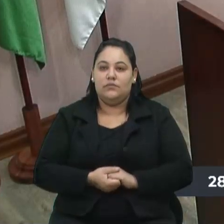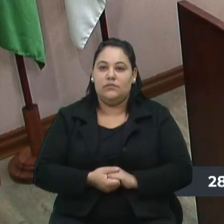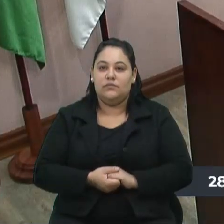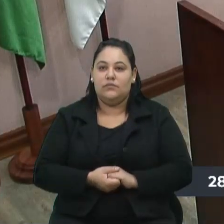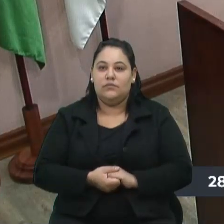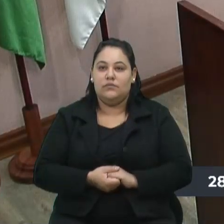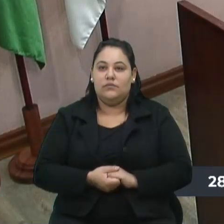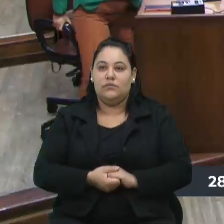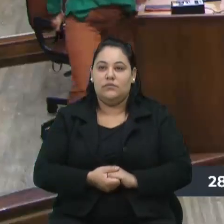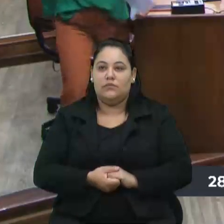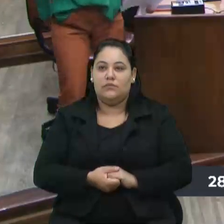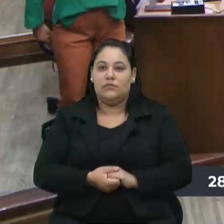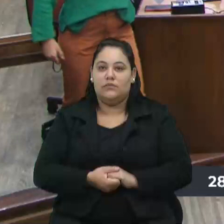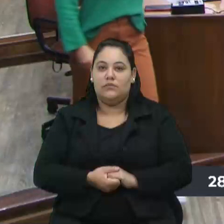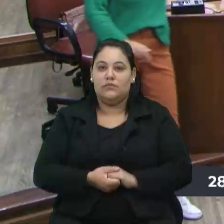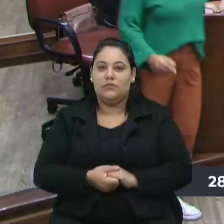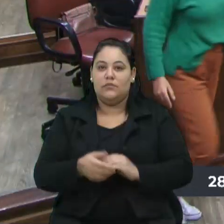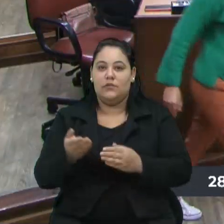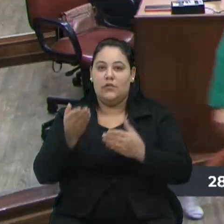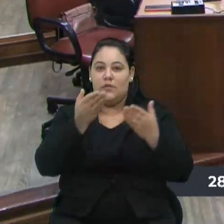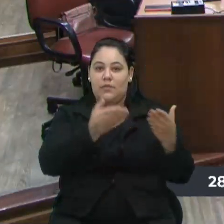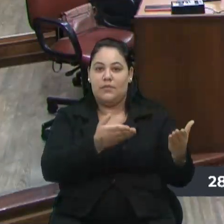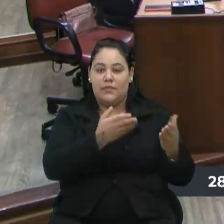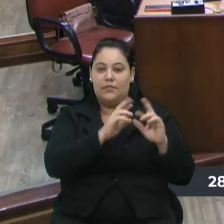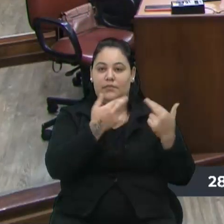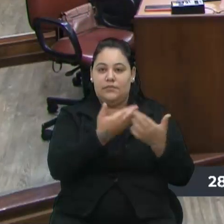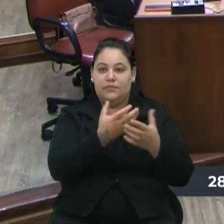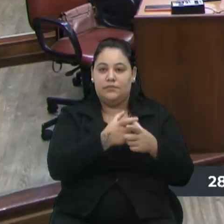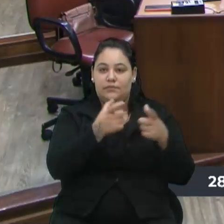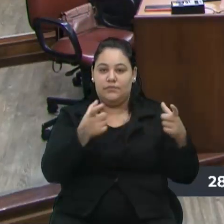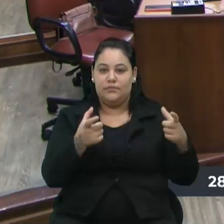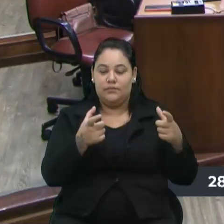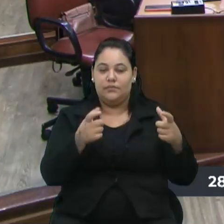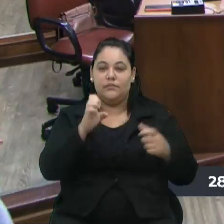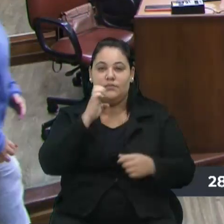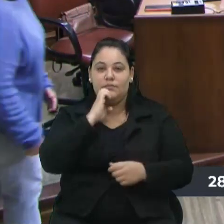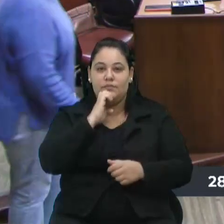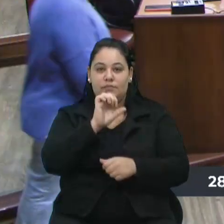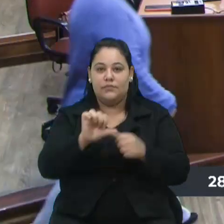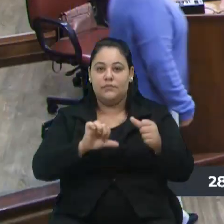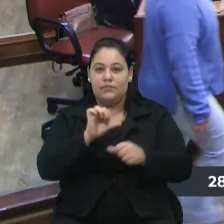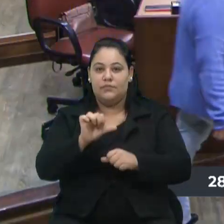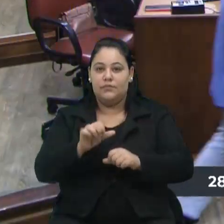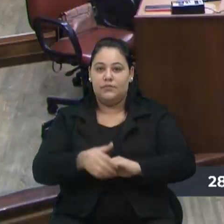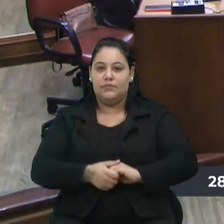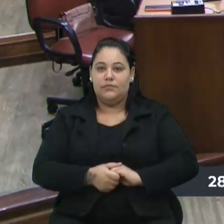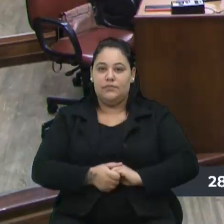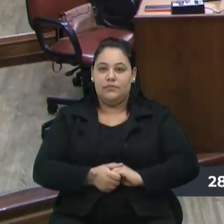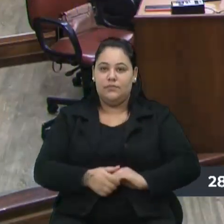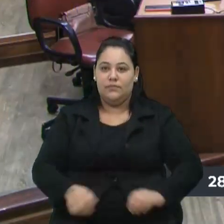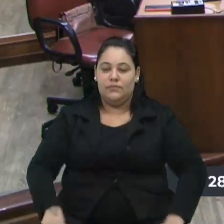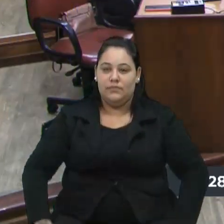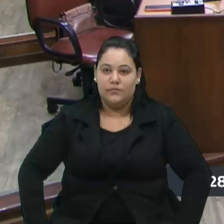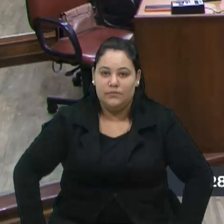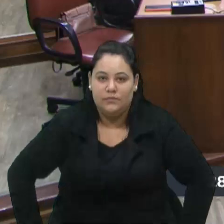Passo o grande expediente para a vereadora Estela Baladim. Grande expediente. Estela na tribuna.